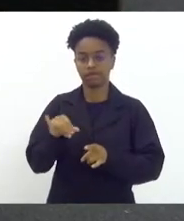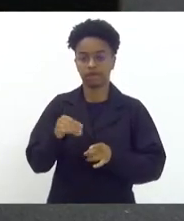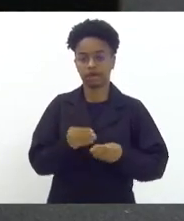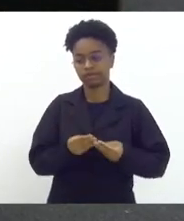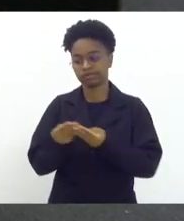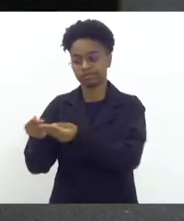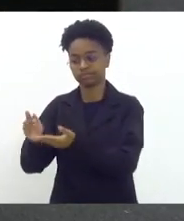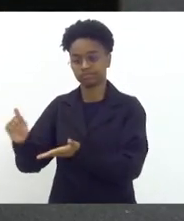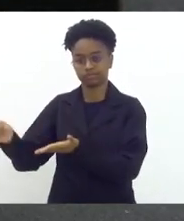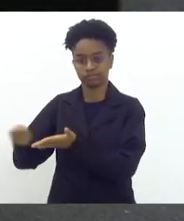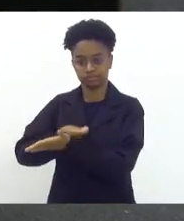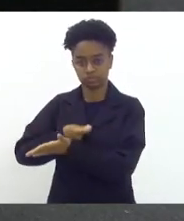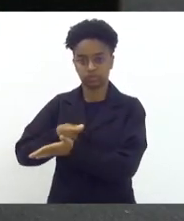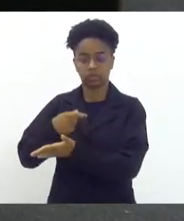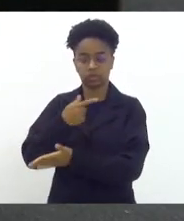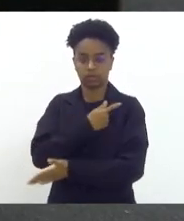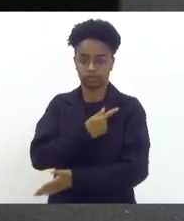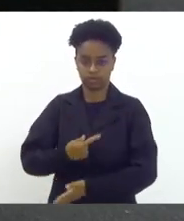do Governador